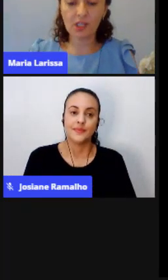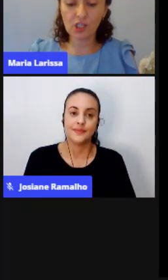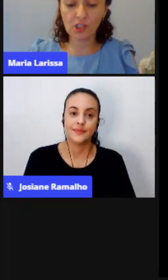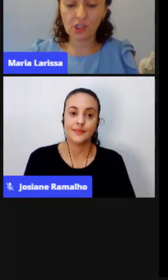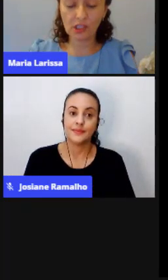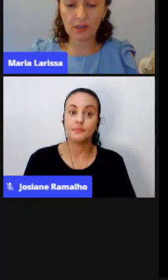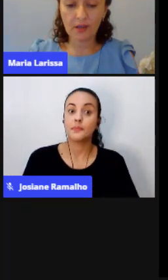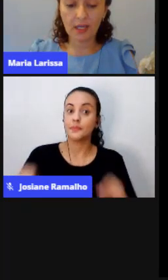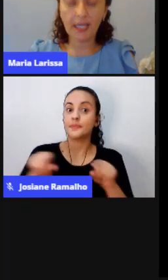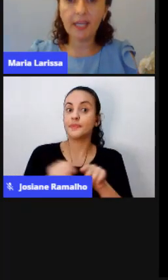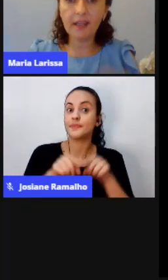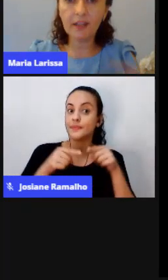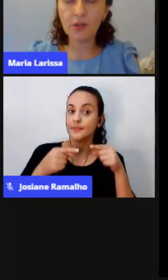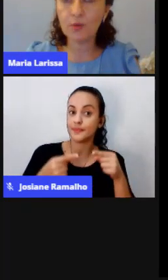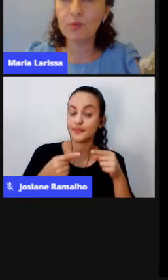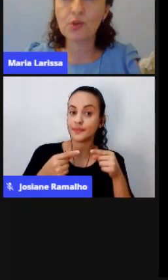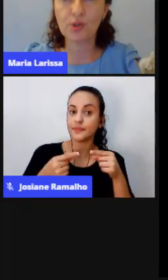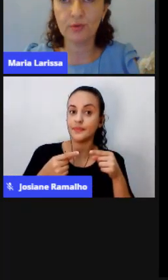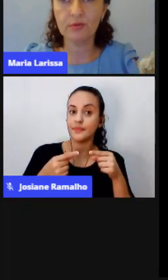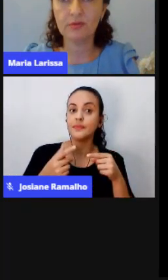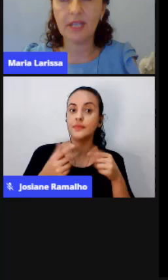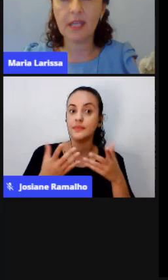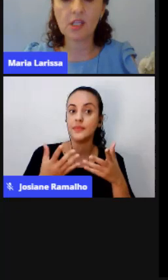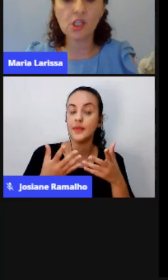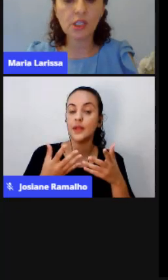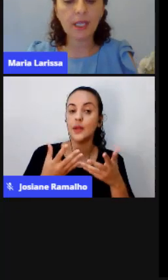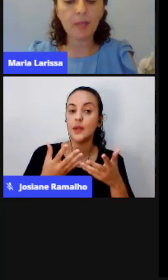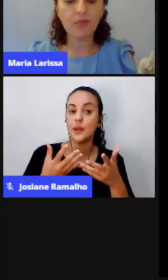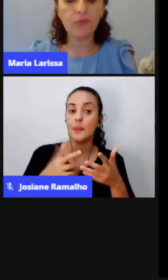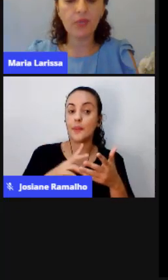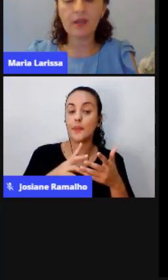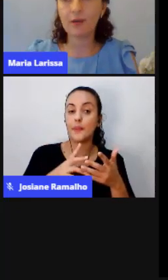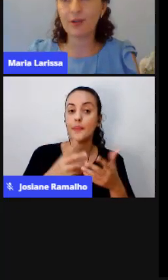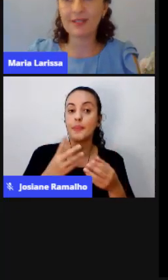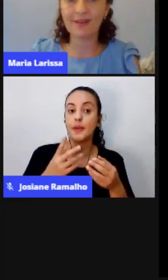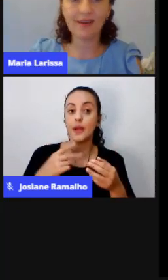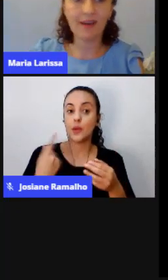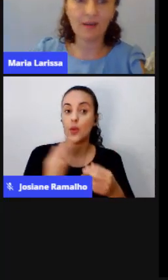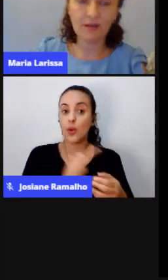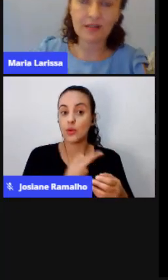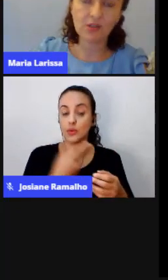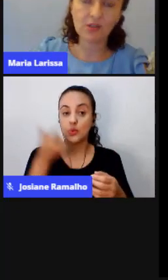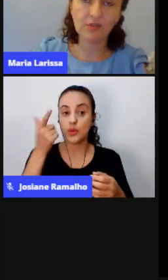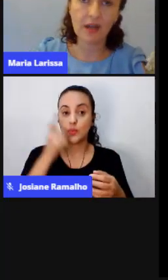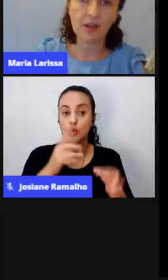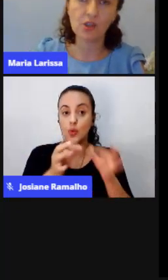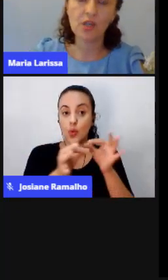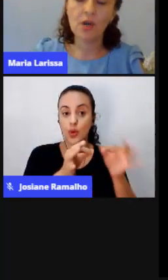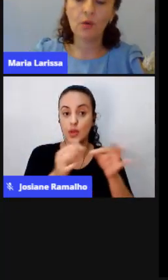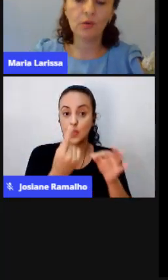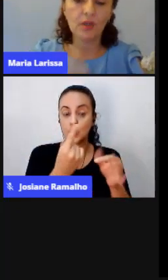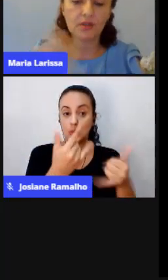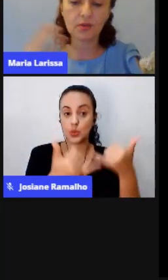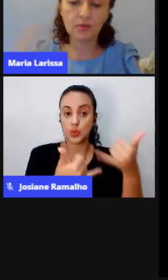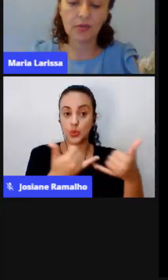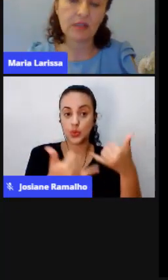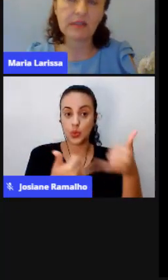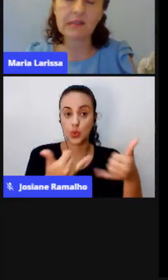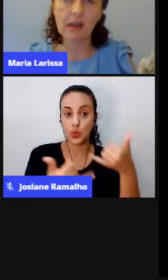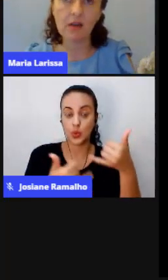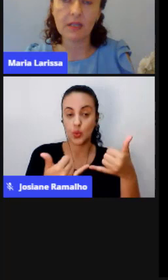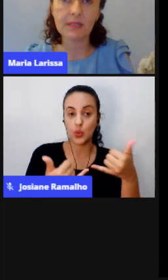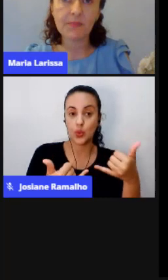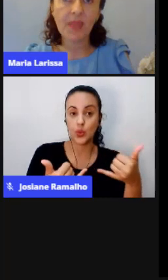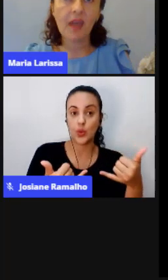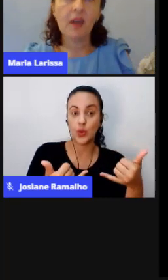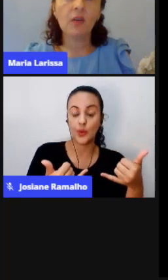Mas, para que a gente crie um jogo, né? Que a gente gamifique a nossa atividade, as